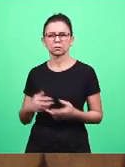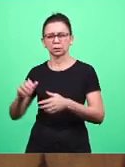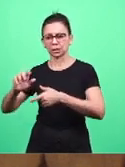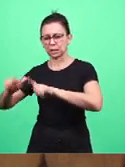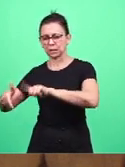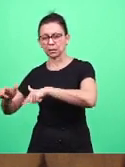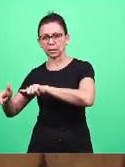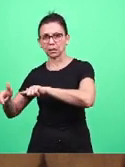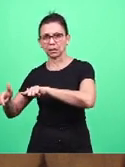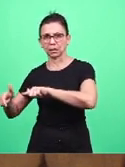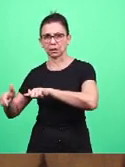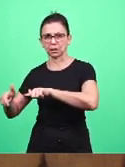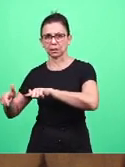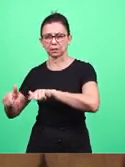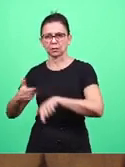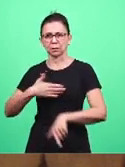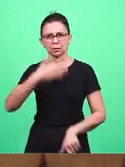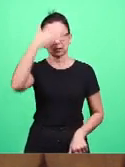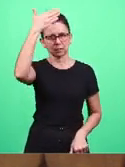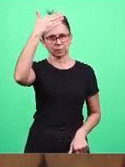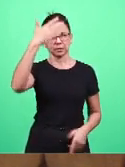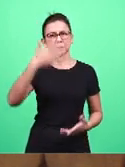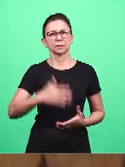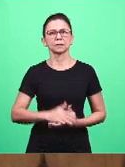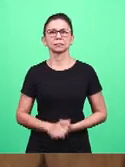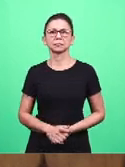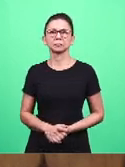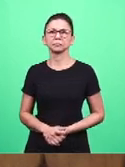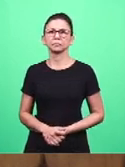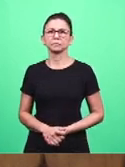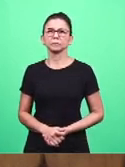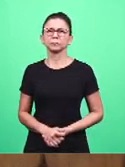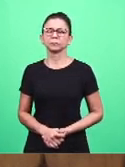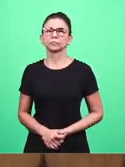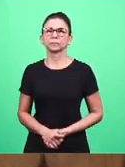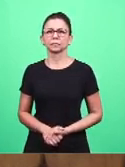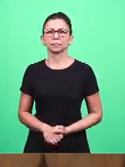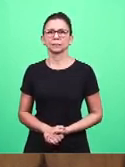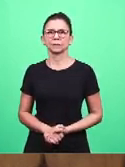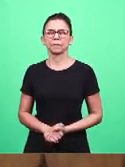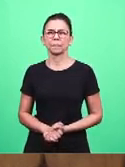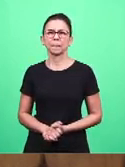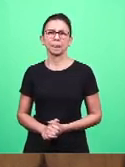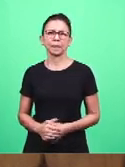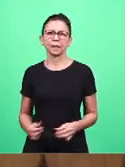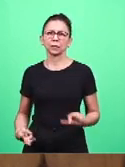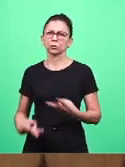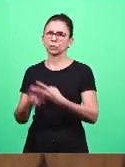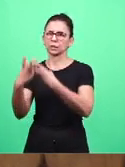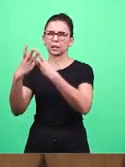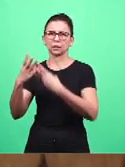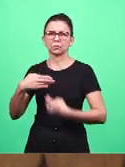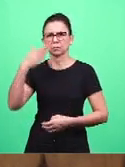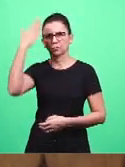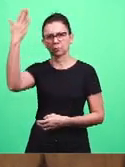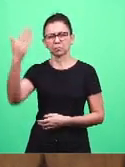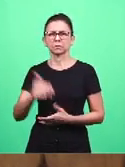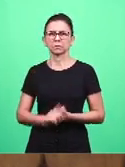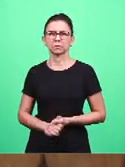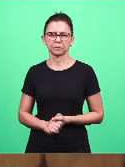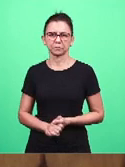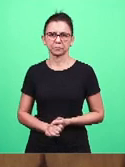perdeu a sua grande identidade, que era Jerusalém. E hoje nós estamos vendo que toda a luta do mundo inteiro